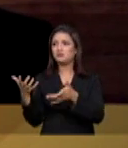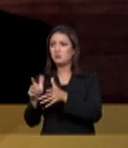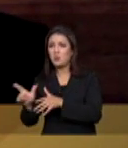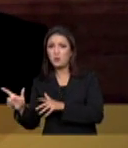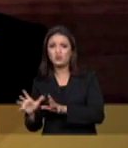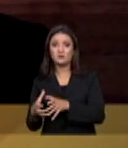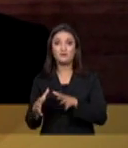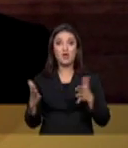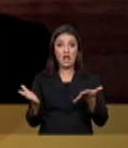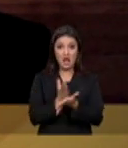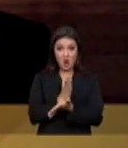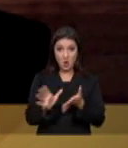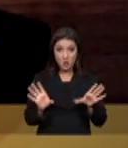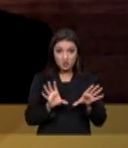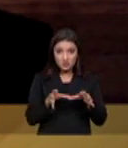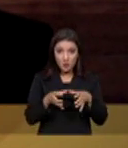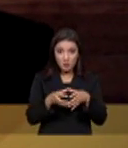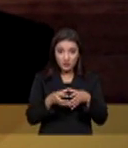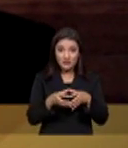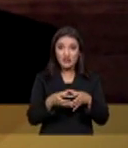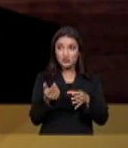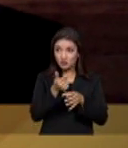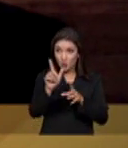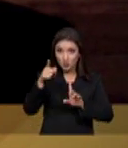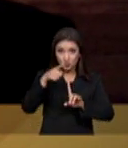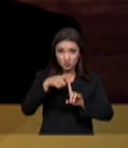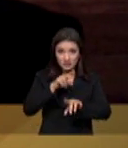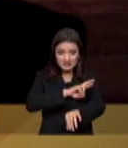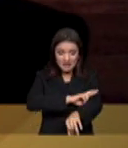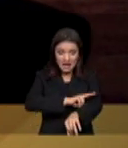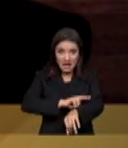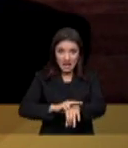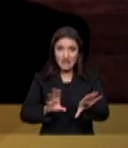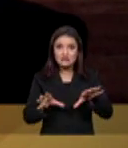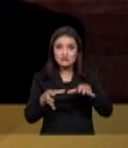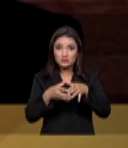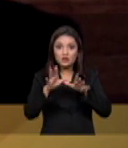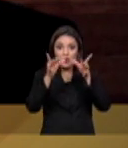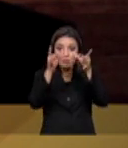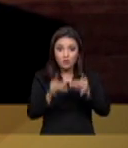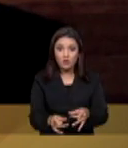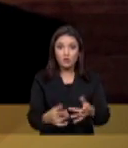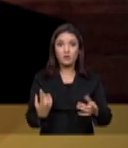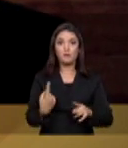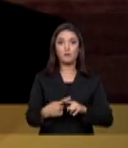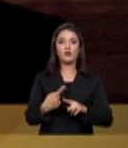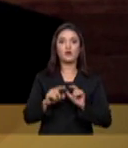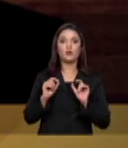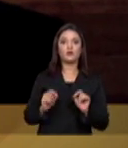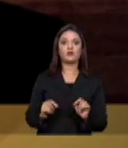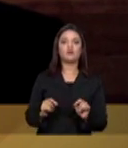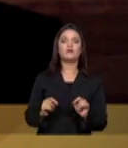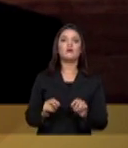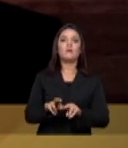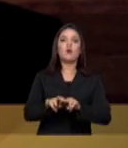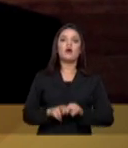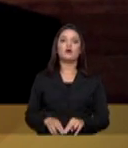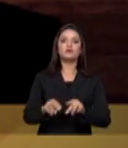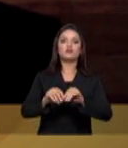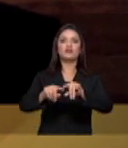comunidades indígenas de outras etnias a demandar a demarcação de terras ou